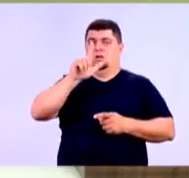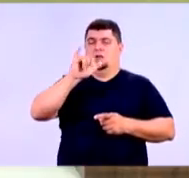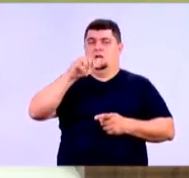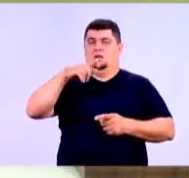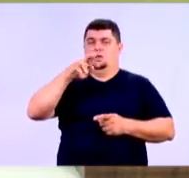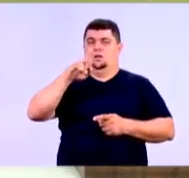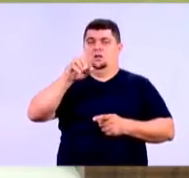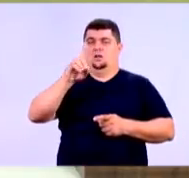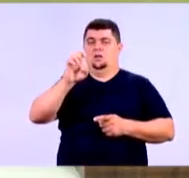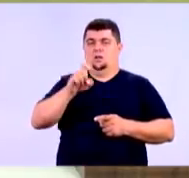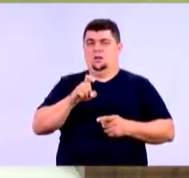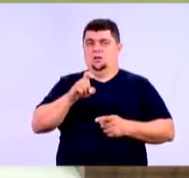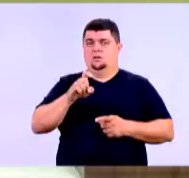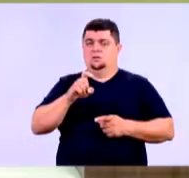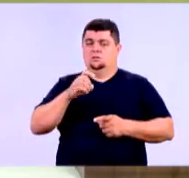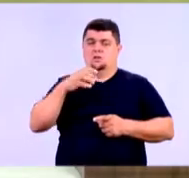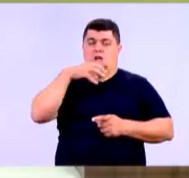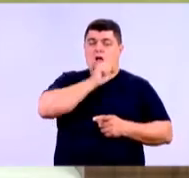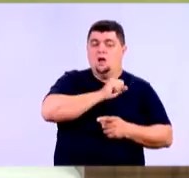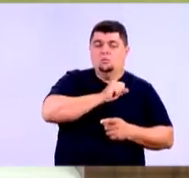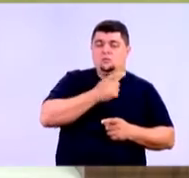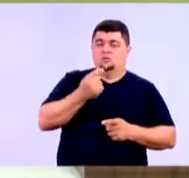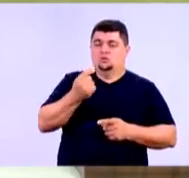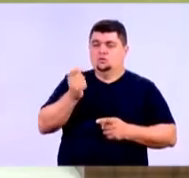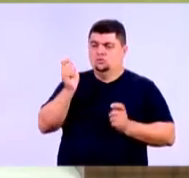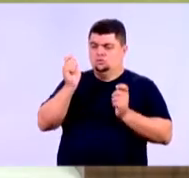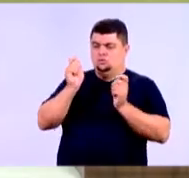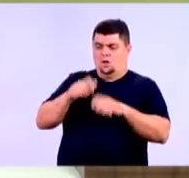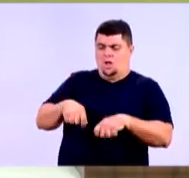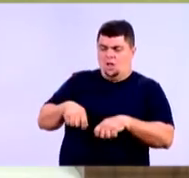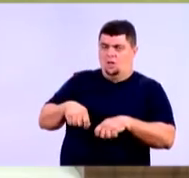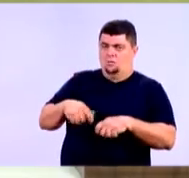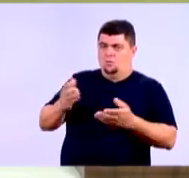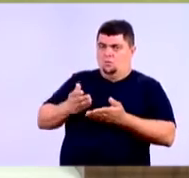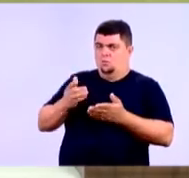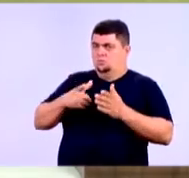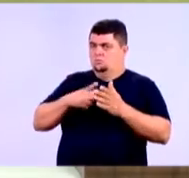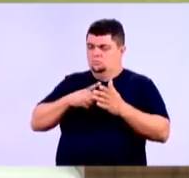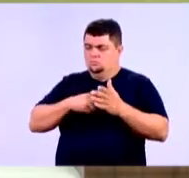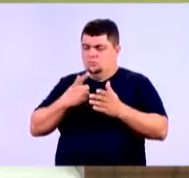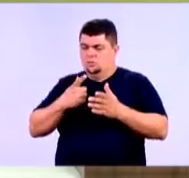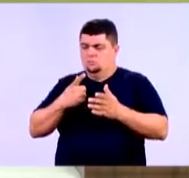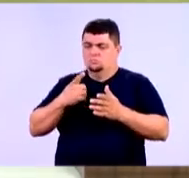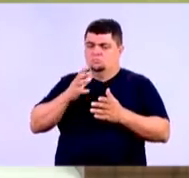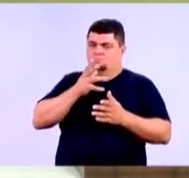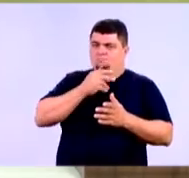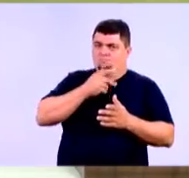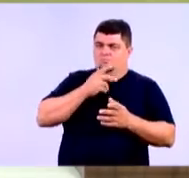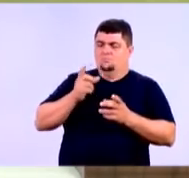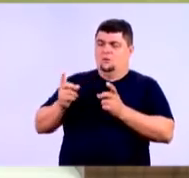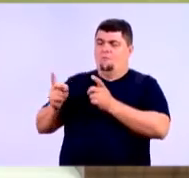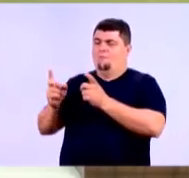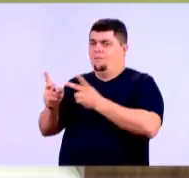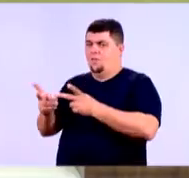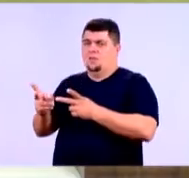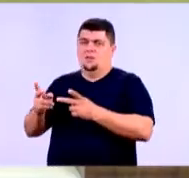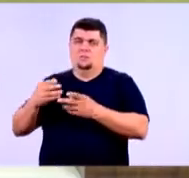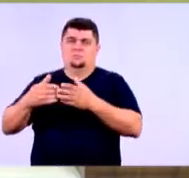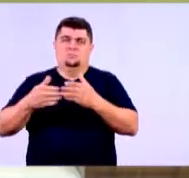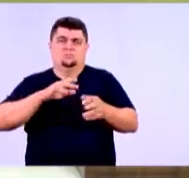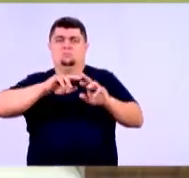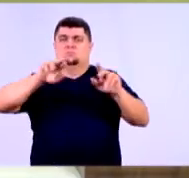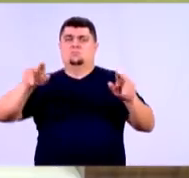né? Qual é a liquidez da empresa? Como ela tem dinheiro em caixa hoje para pagar, ou não, ela vai ter que se desfazer de estoque, ou